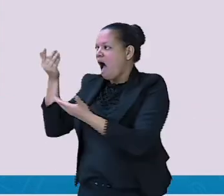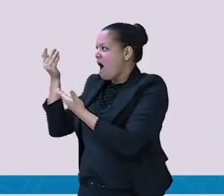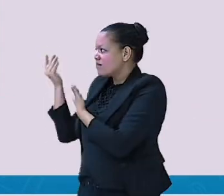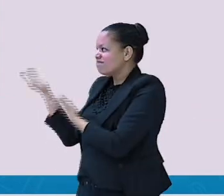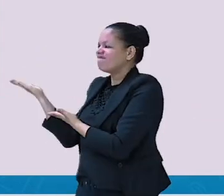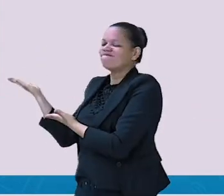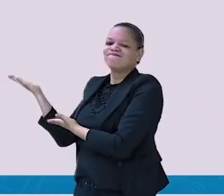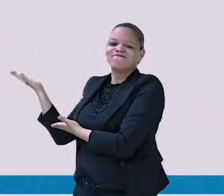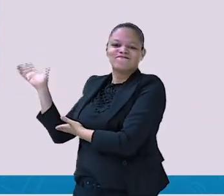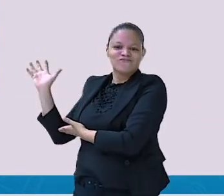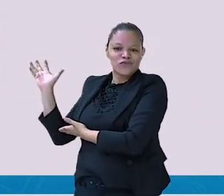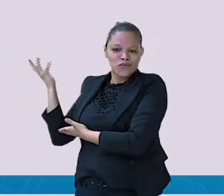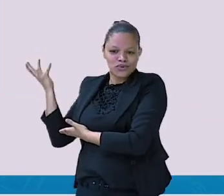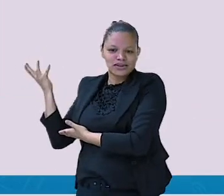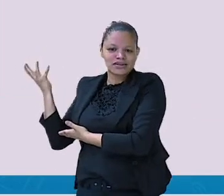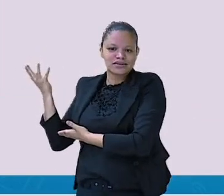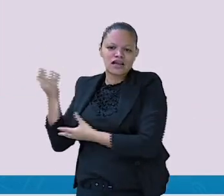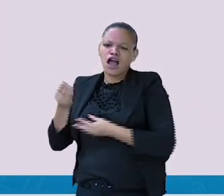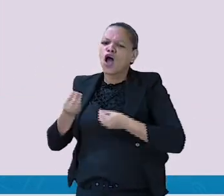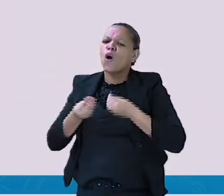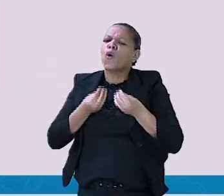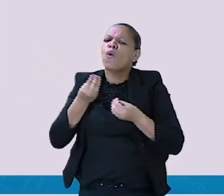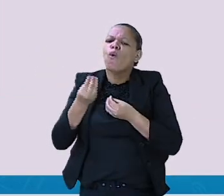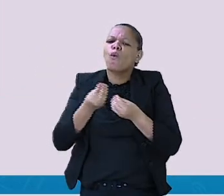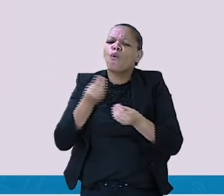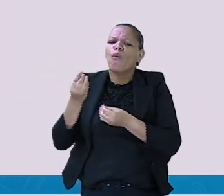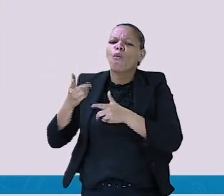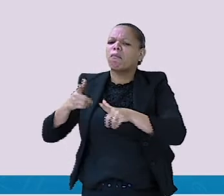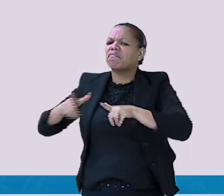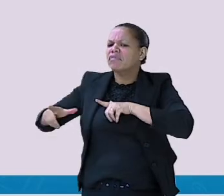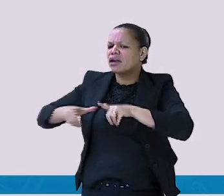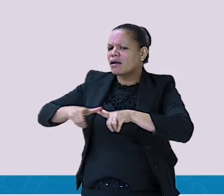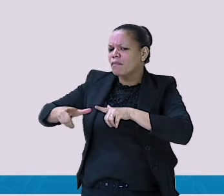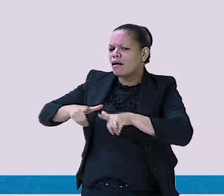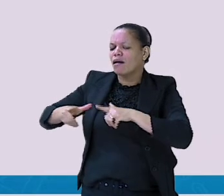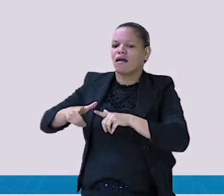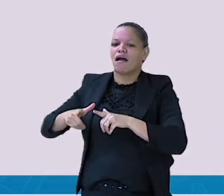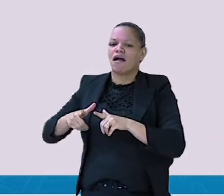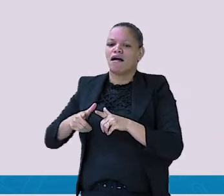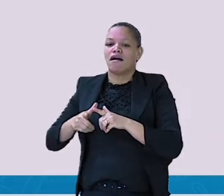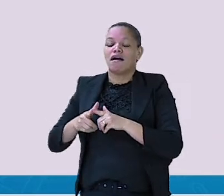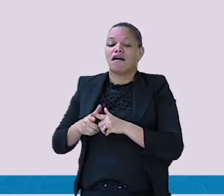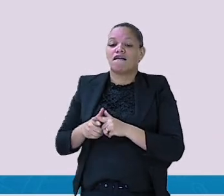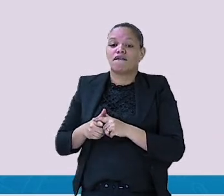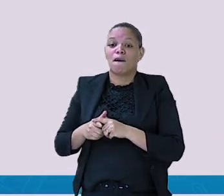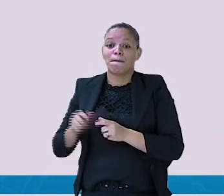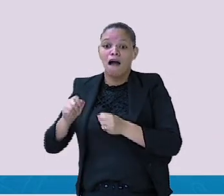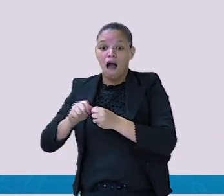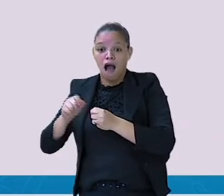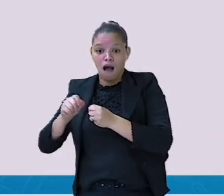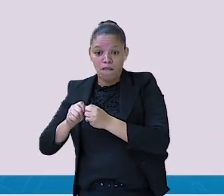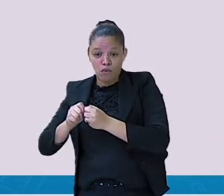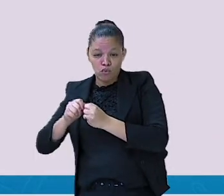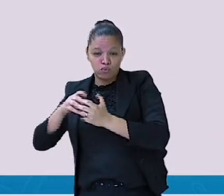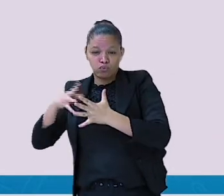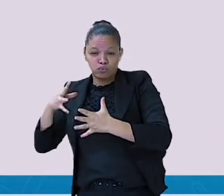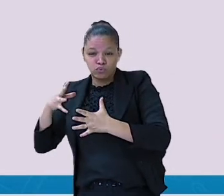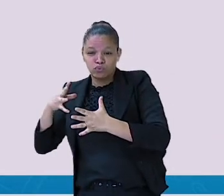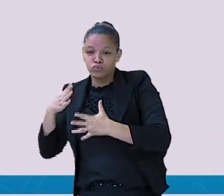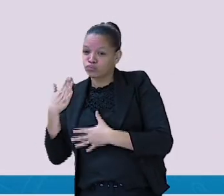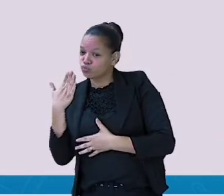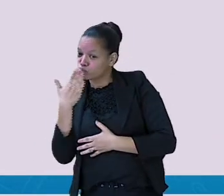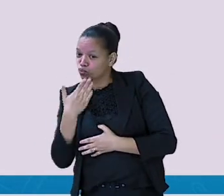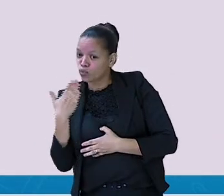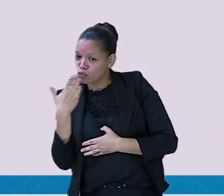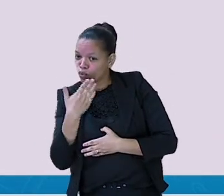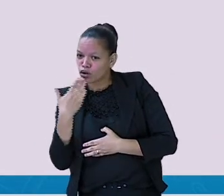ainda ver nessas imagens como era feito o trabalho dentro dos engenhos de açúcar. Aqui nós temos as caldeiras dos engenhos de